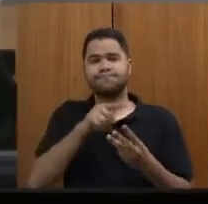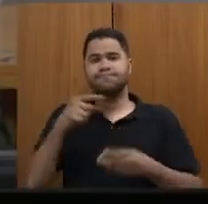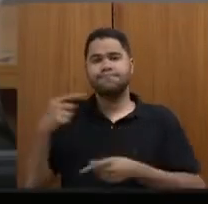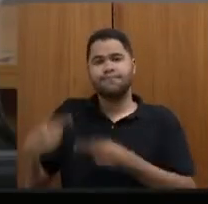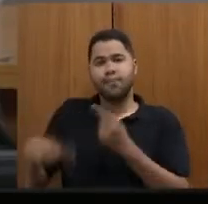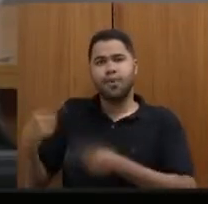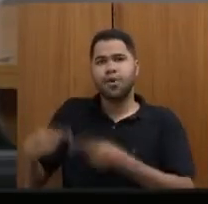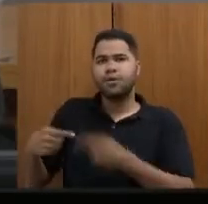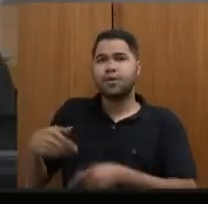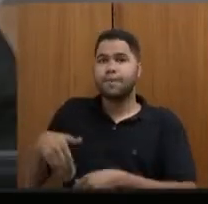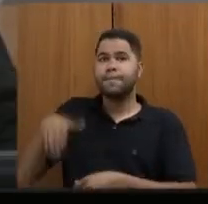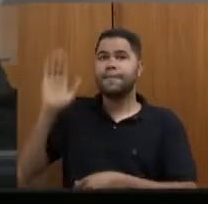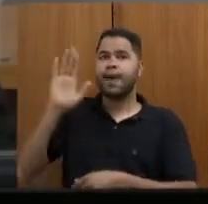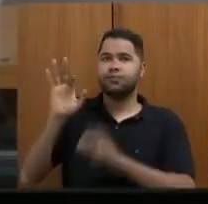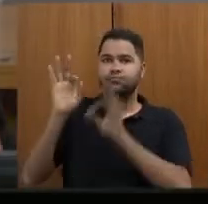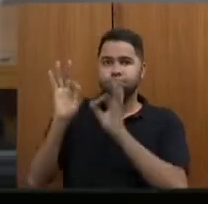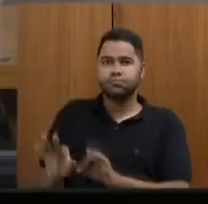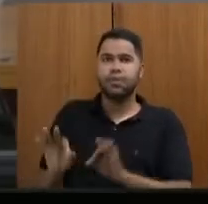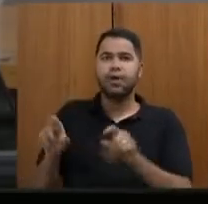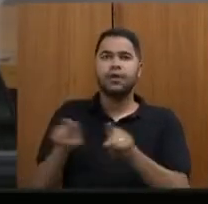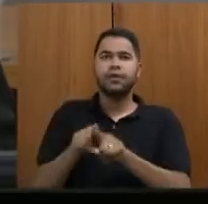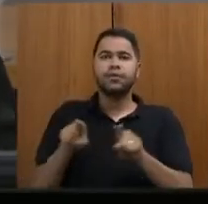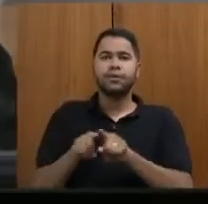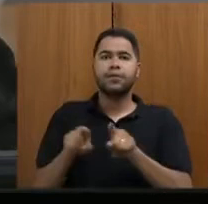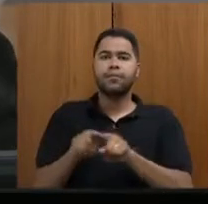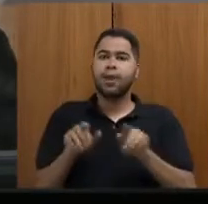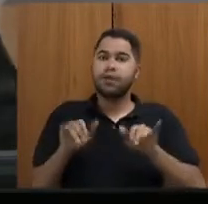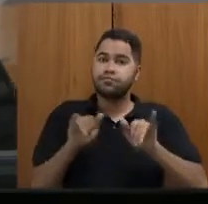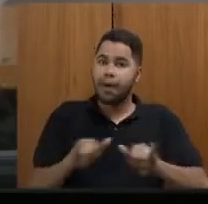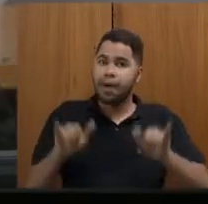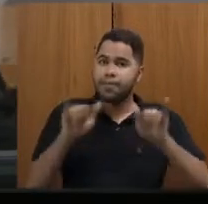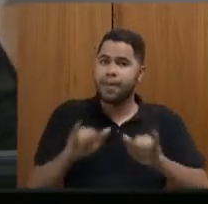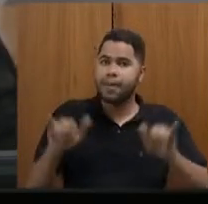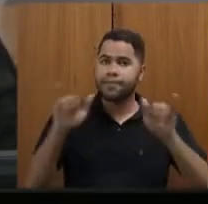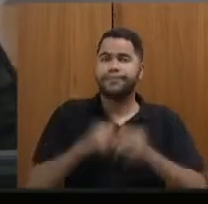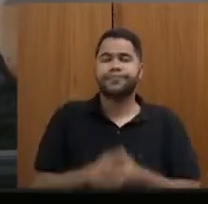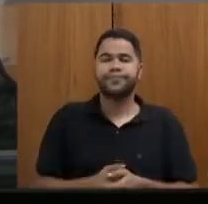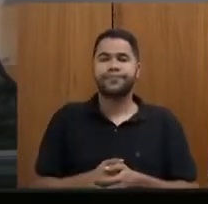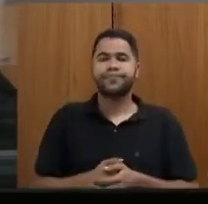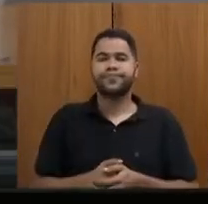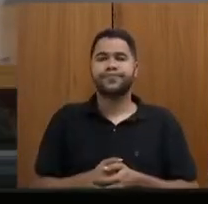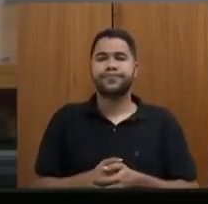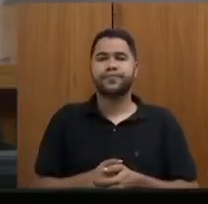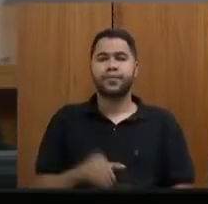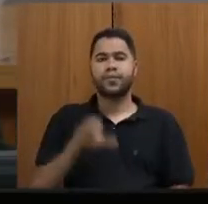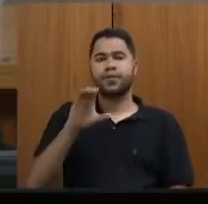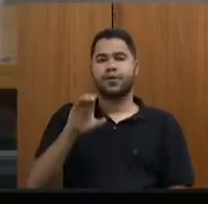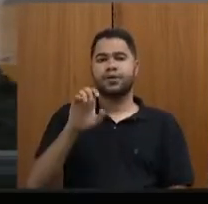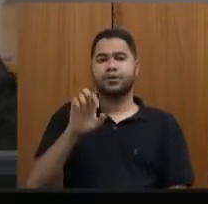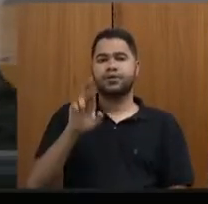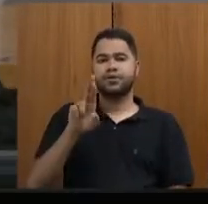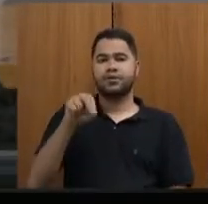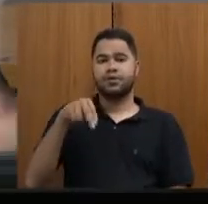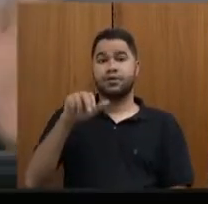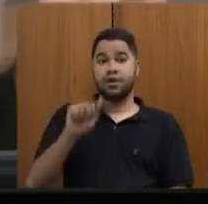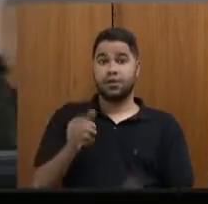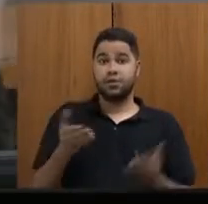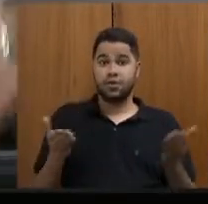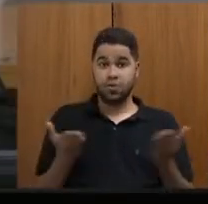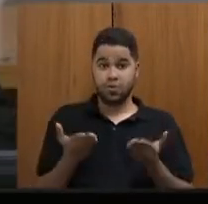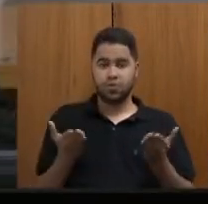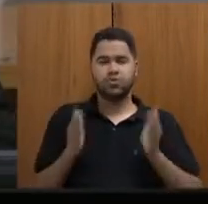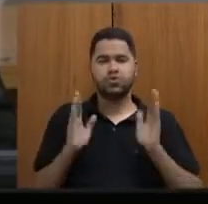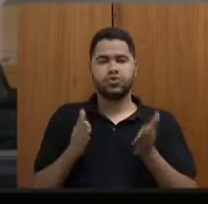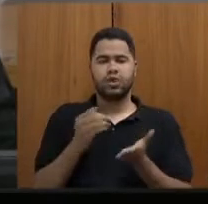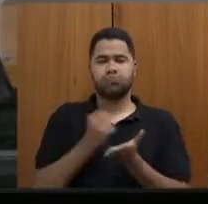mais efetivas, inclusive campanhas. Quanto ao Cerna, hoje nós contratamos, já